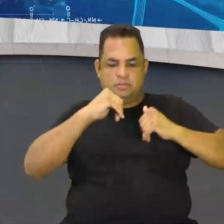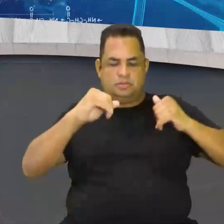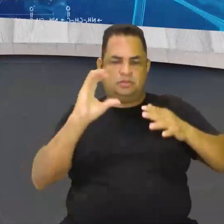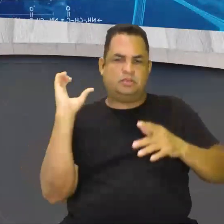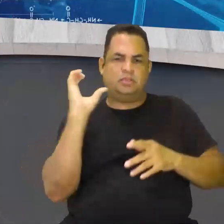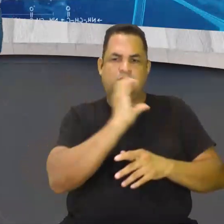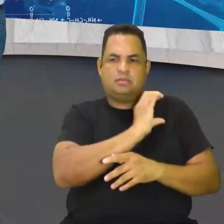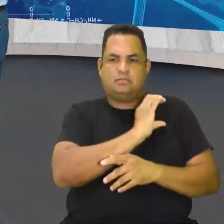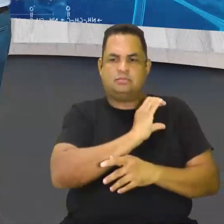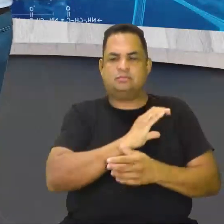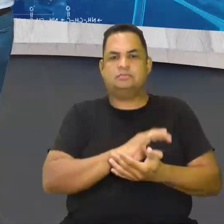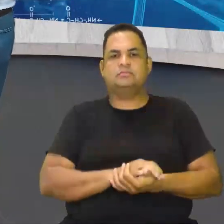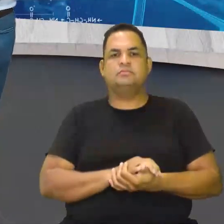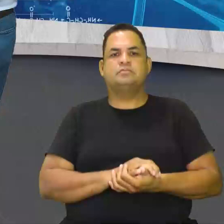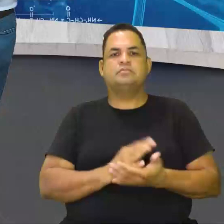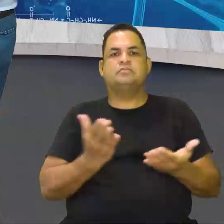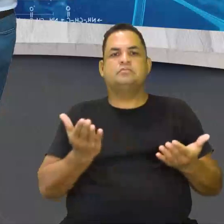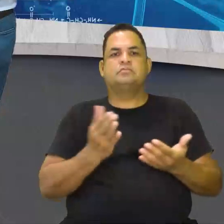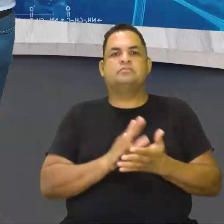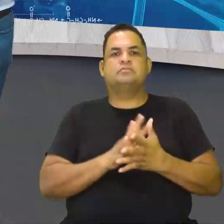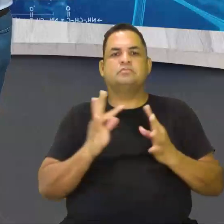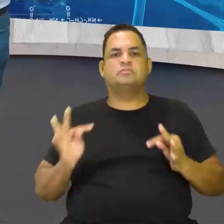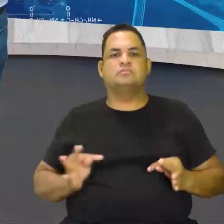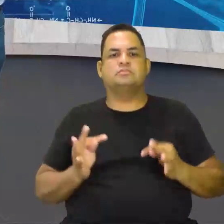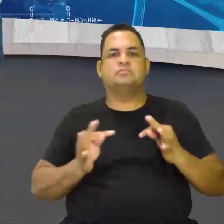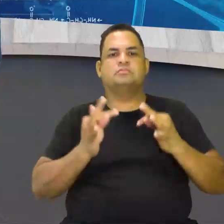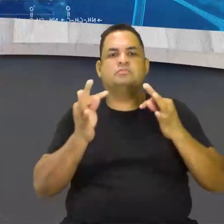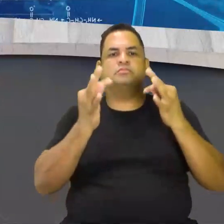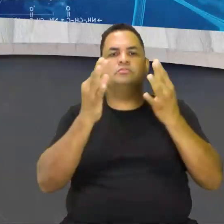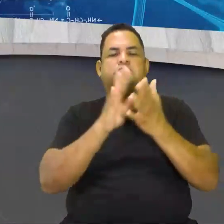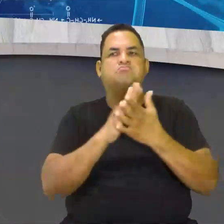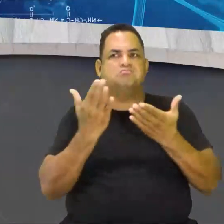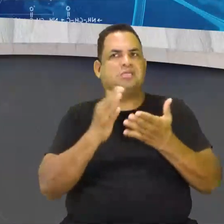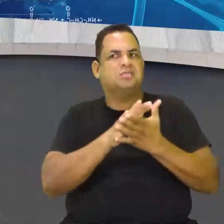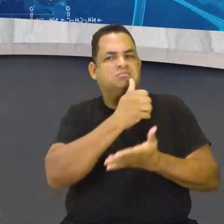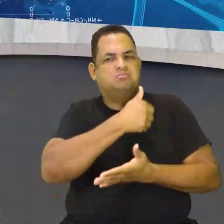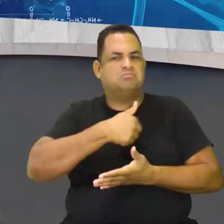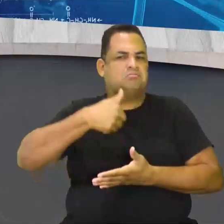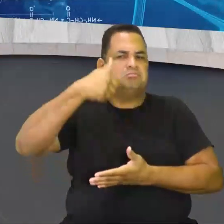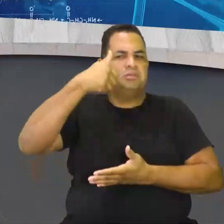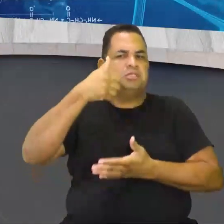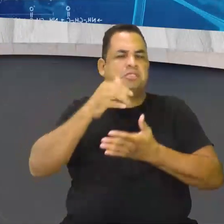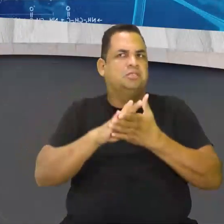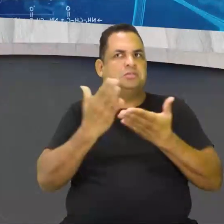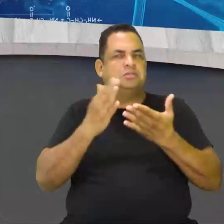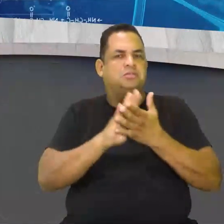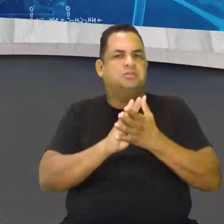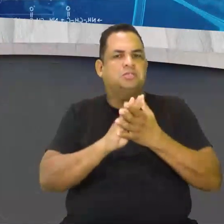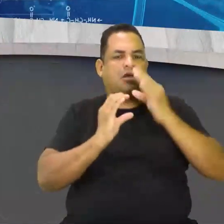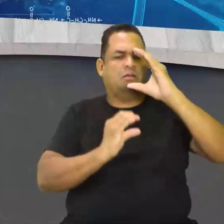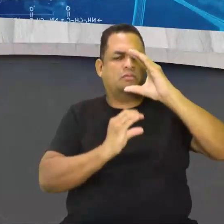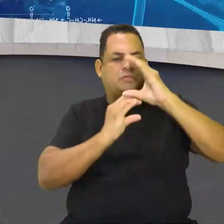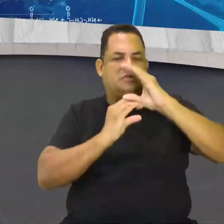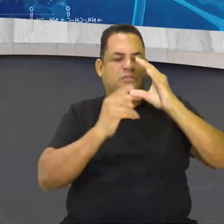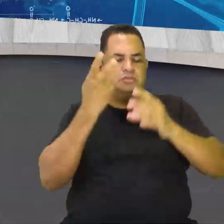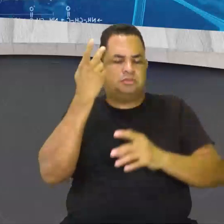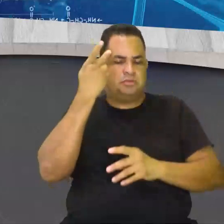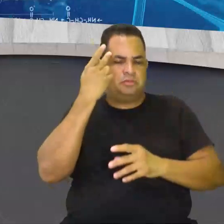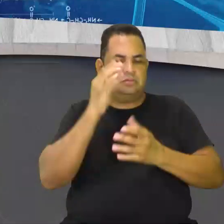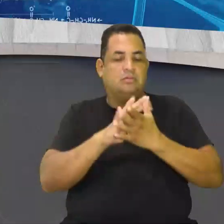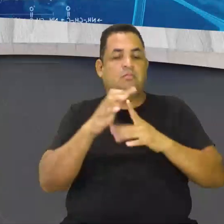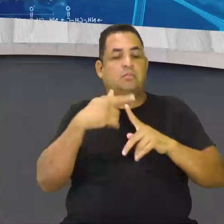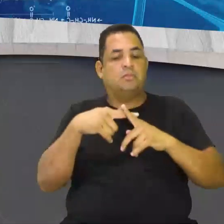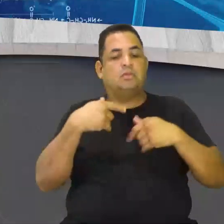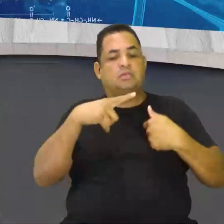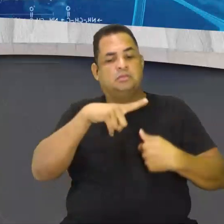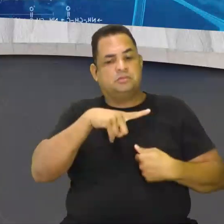rapidamente. Tudo bem? Ela seria, no caso, uma técnica mais sofisticada do que a filtração comum, né? Já que ela tem equipamentos específicos